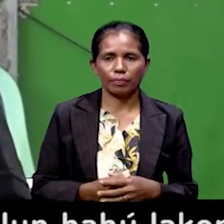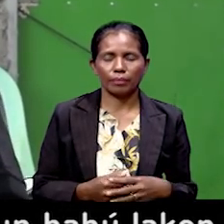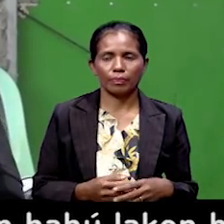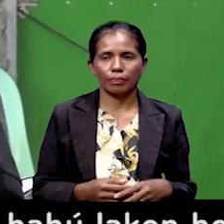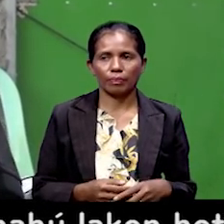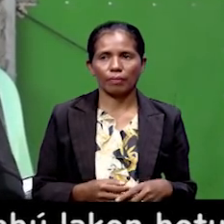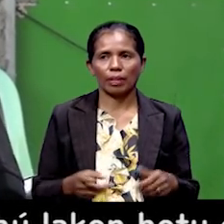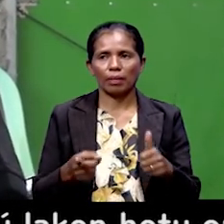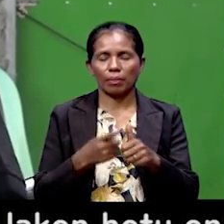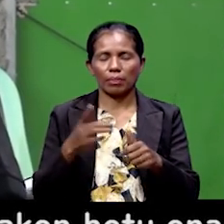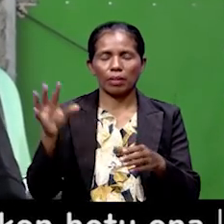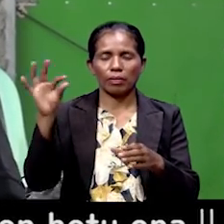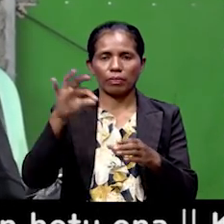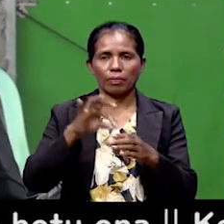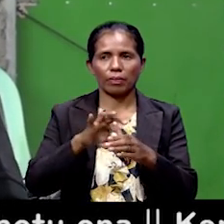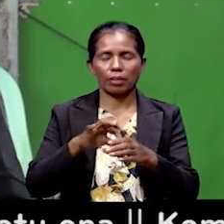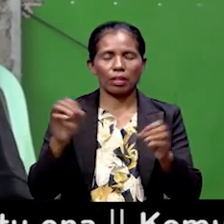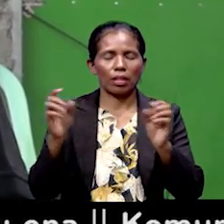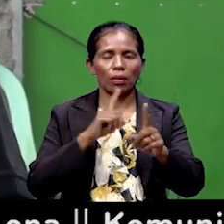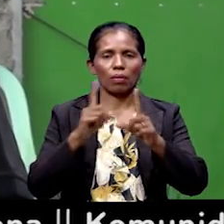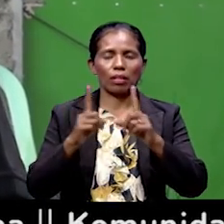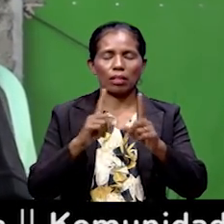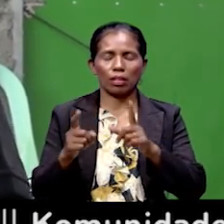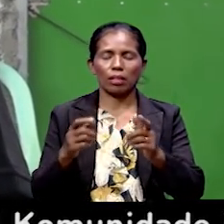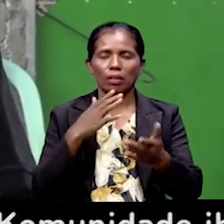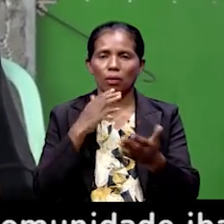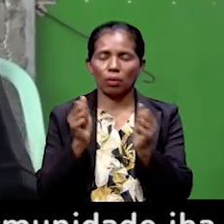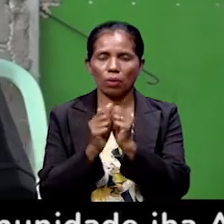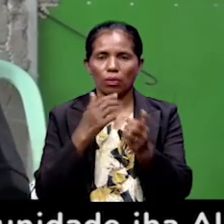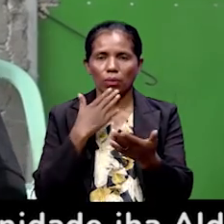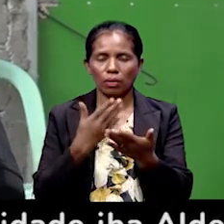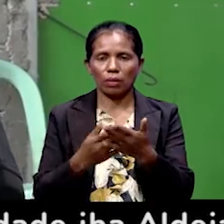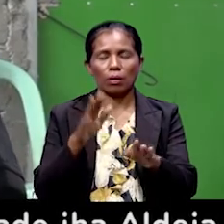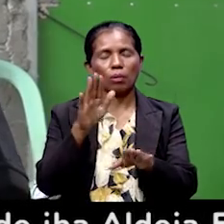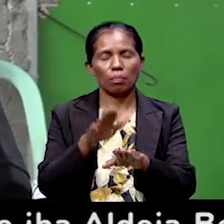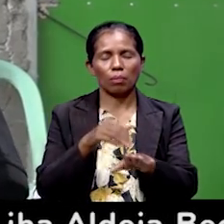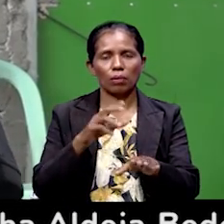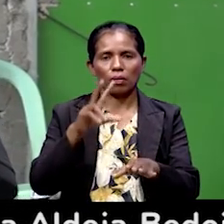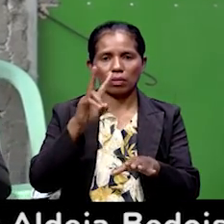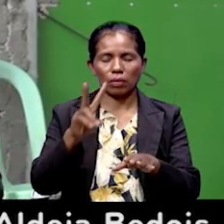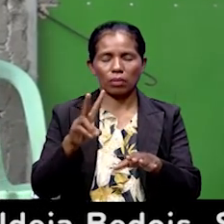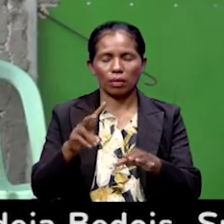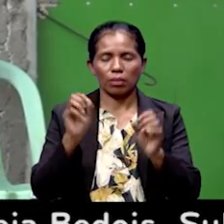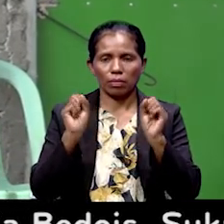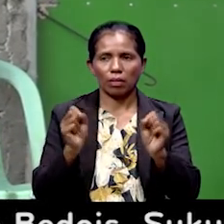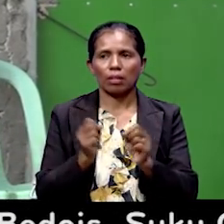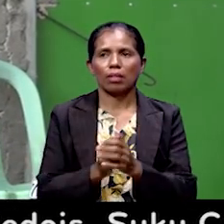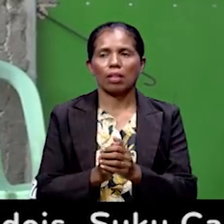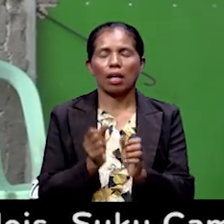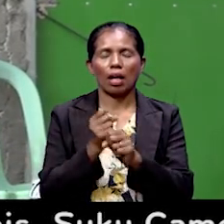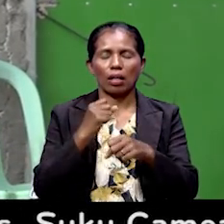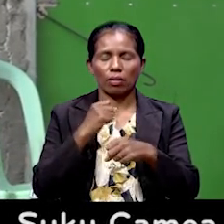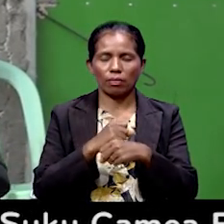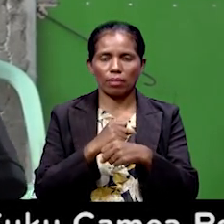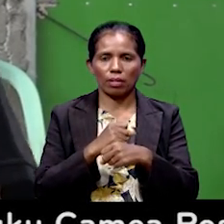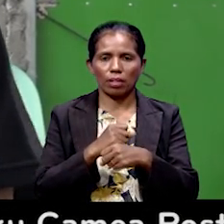O primeiro mais votado, lá a consulta, o segundo mais votado, mas para o de outra forma, aliança,